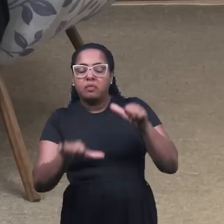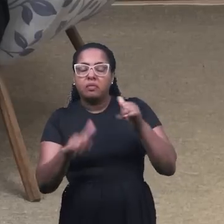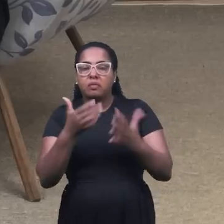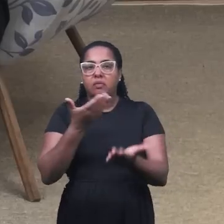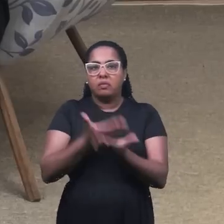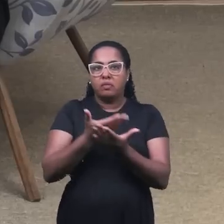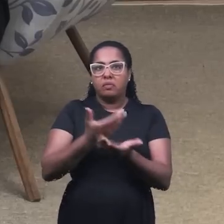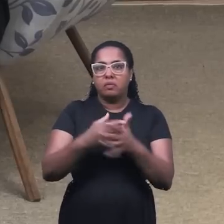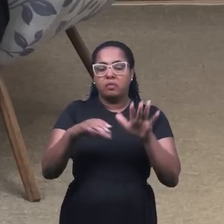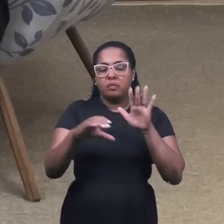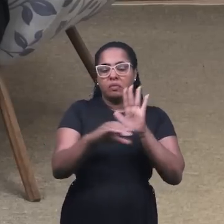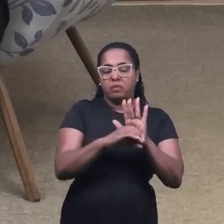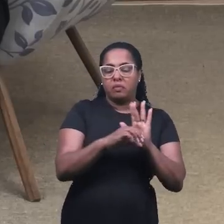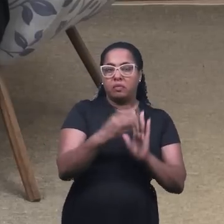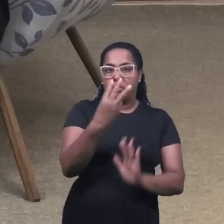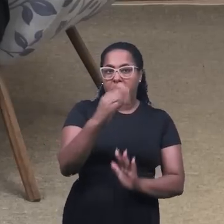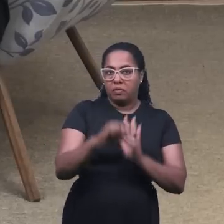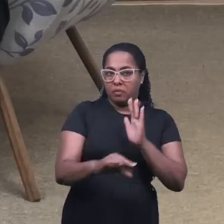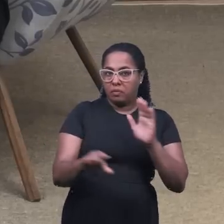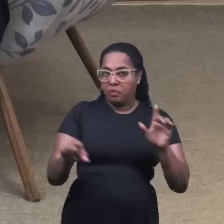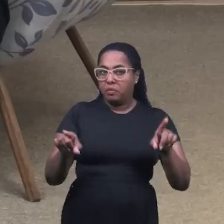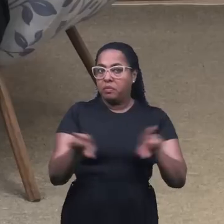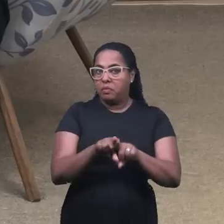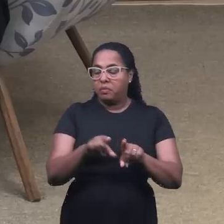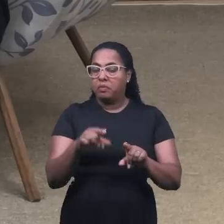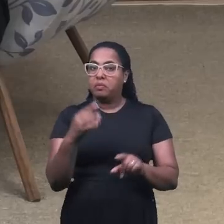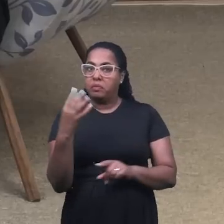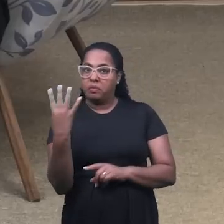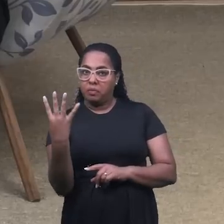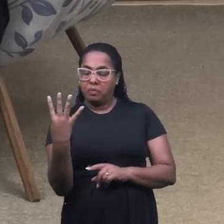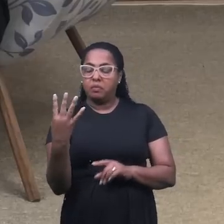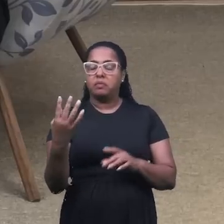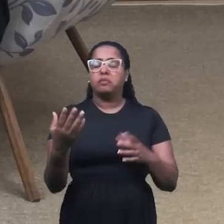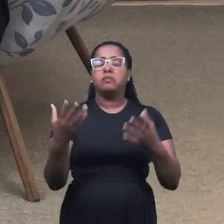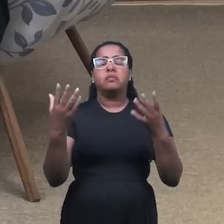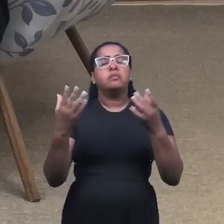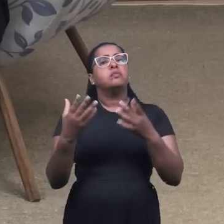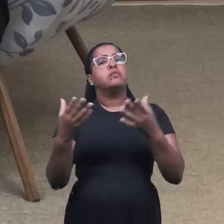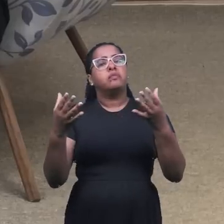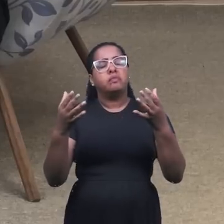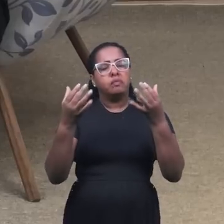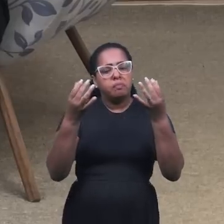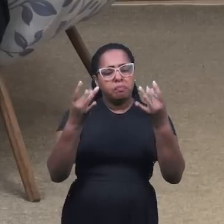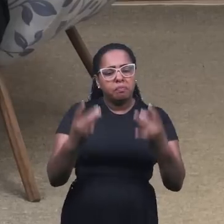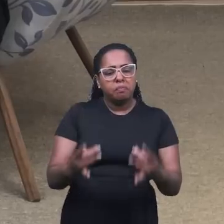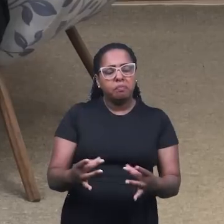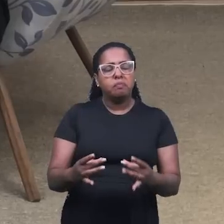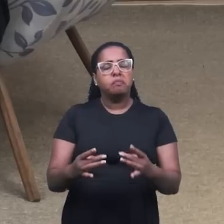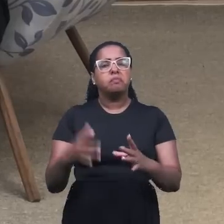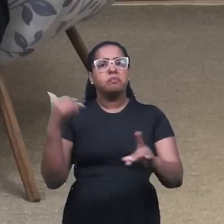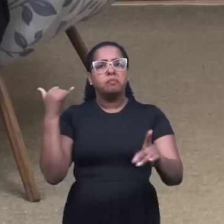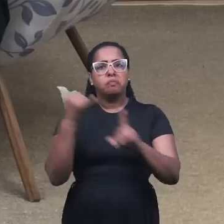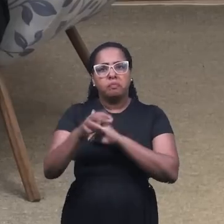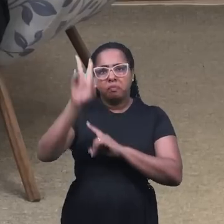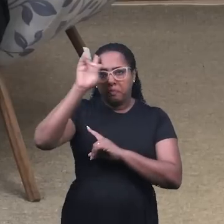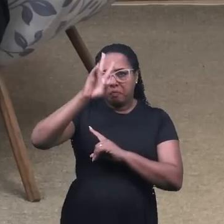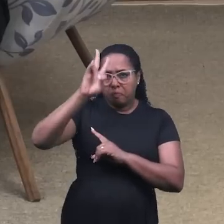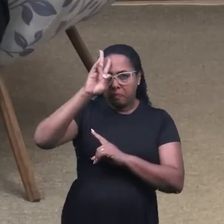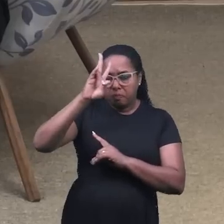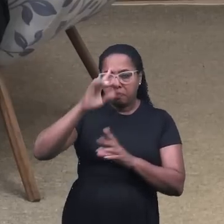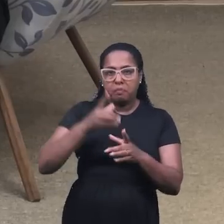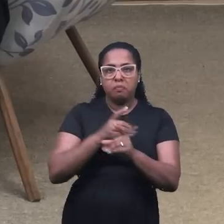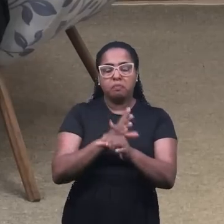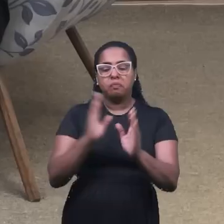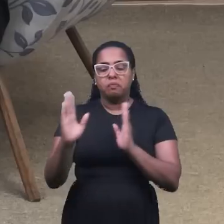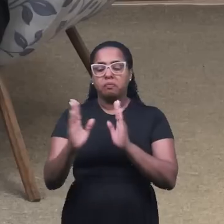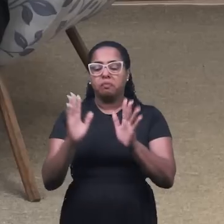os capítulos 3 e 4, onde estamos vendo a definição histórica, profética e doutrinária da Igreja em seu momento